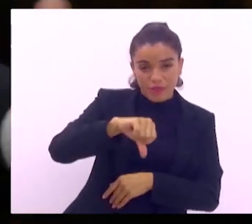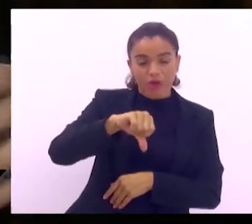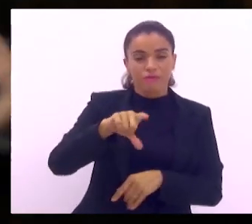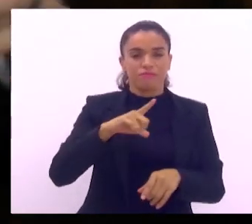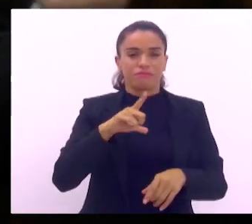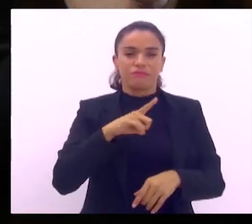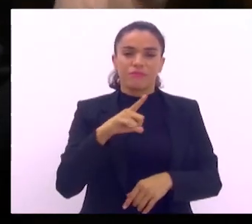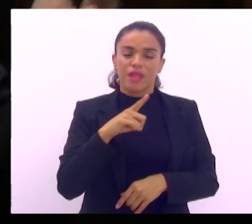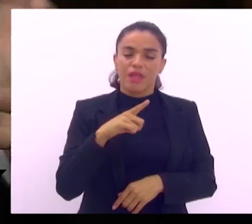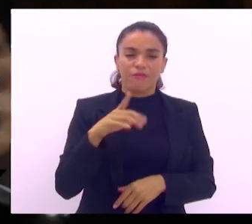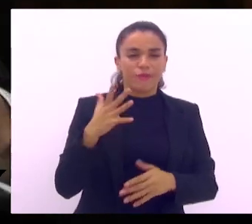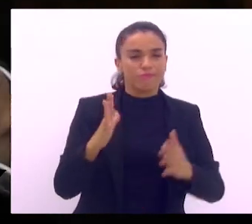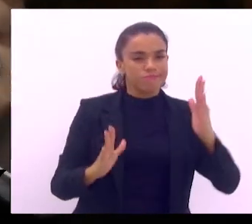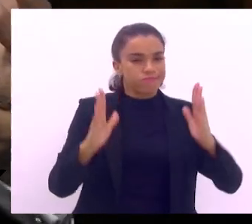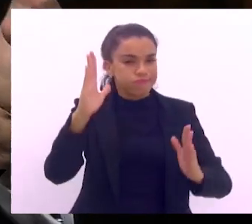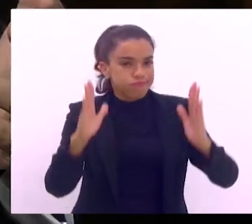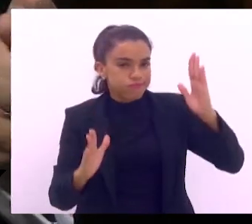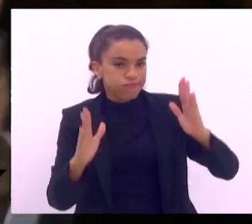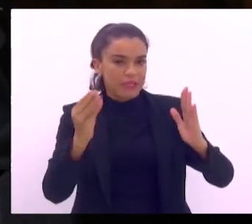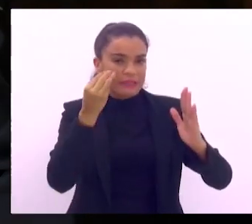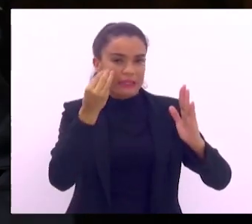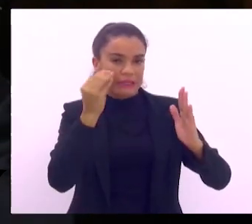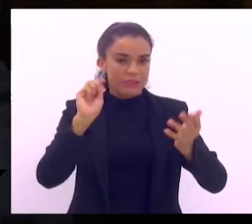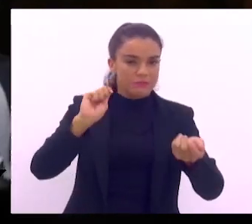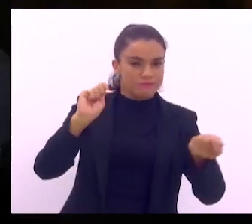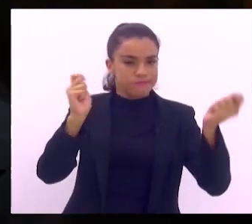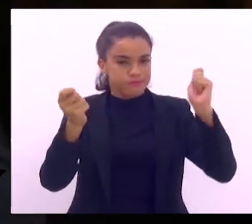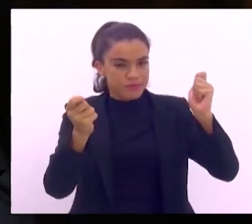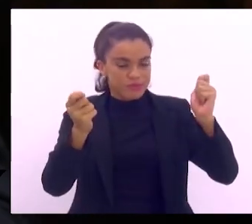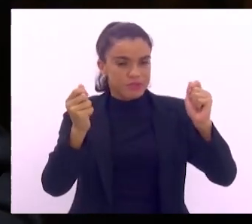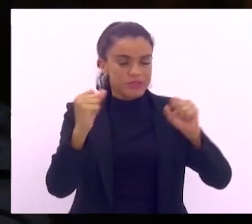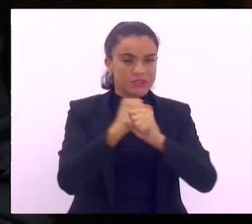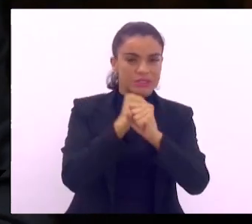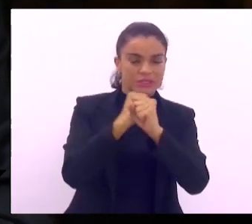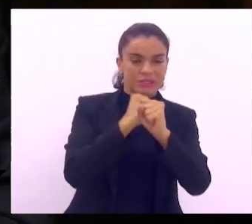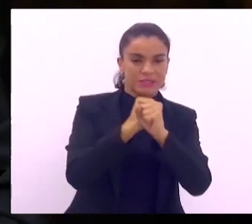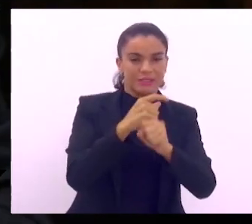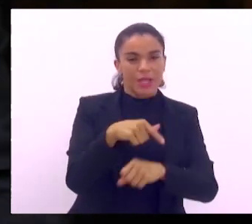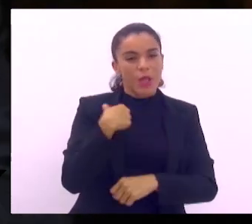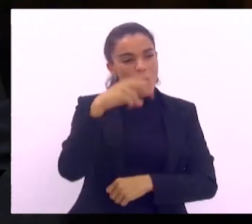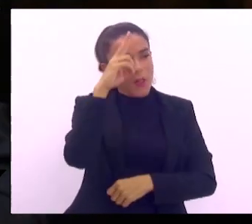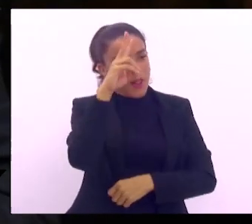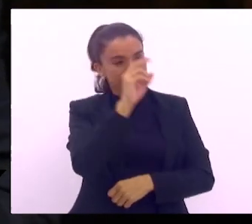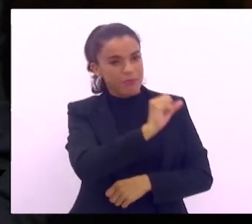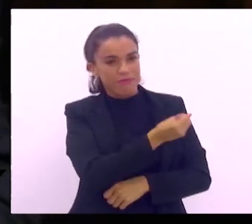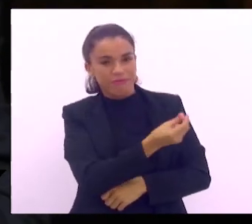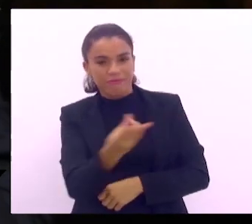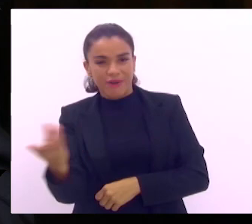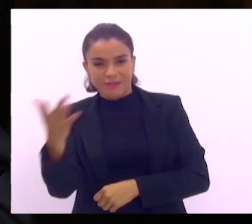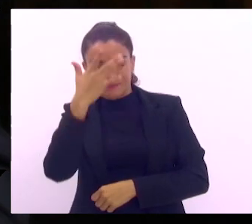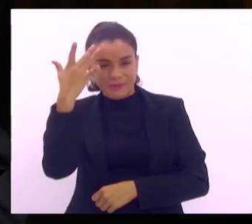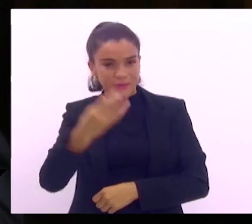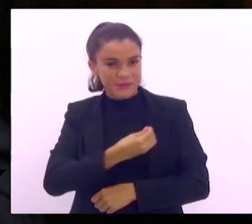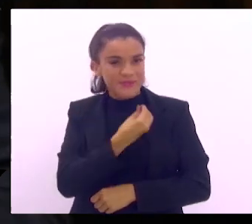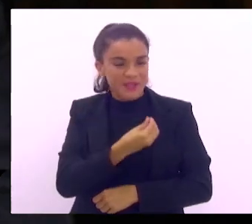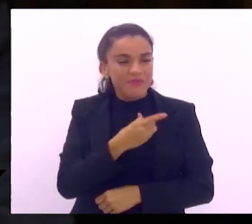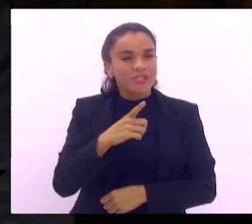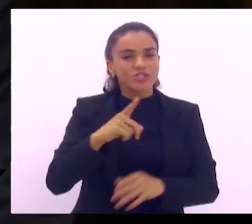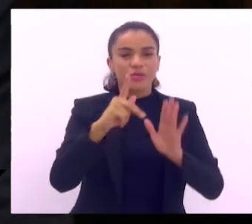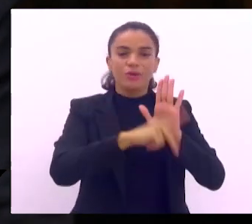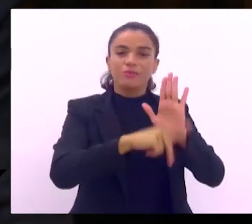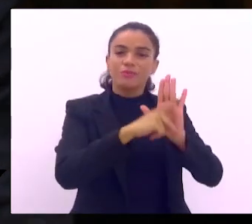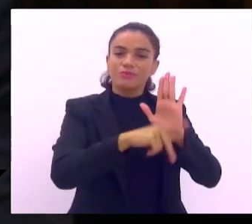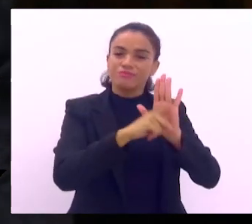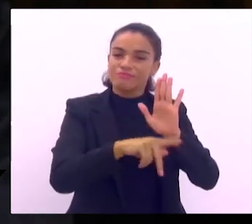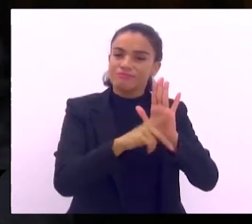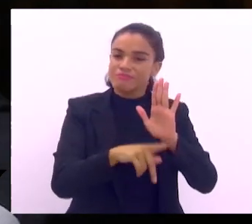houve um lampejo de reestruturação. Eu lembro, o Robson teve lá, o Arnaldo teve lá, o Nelsinho, havia um projeto,